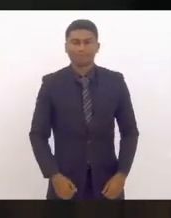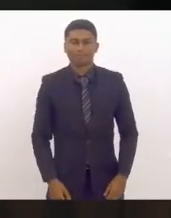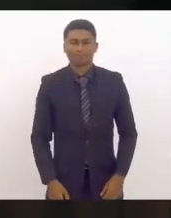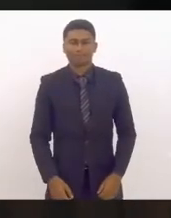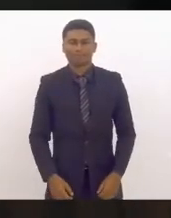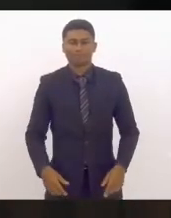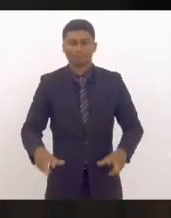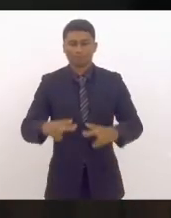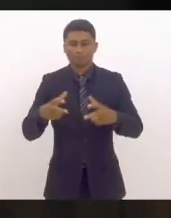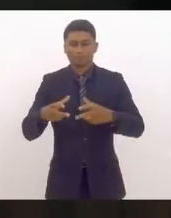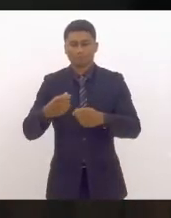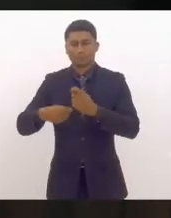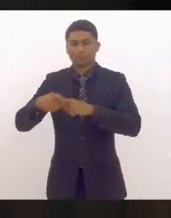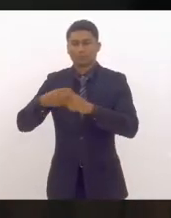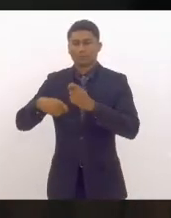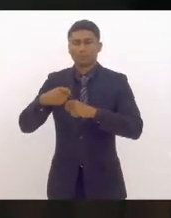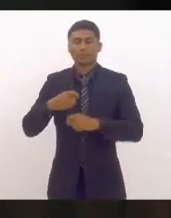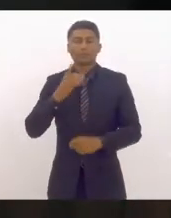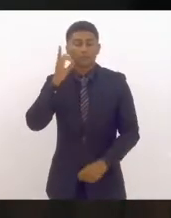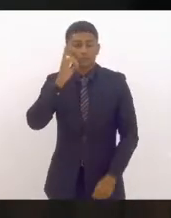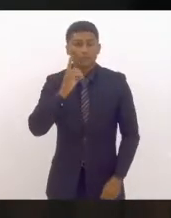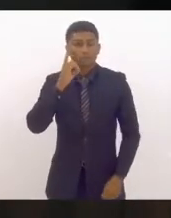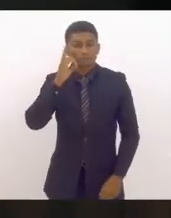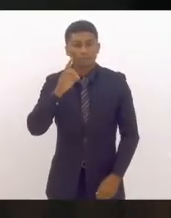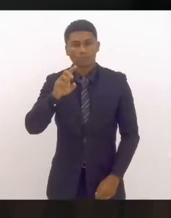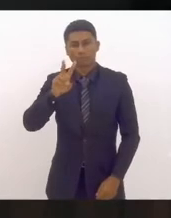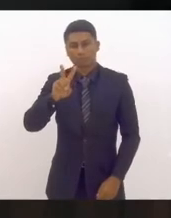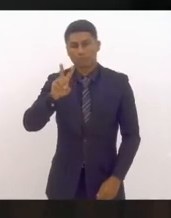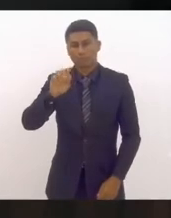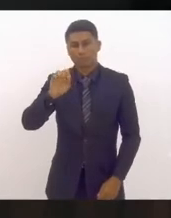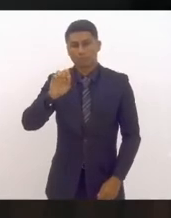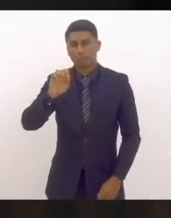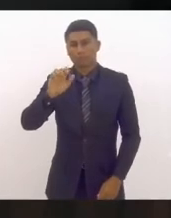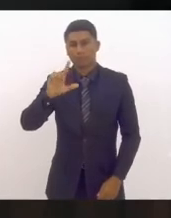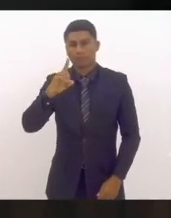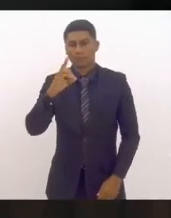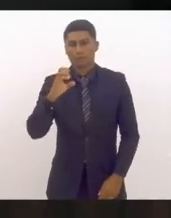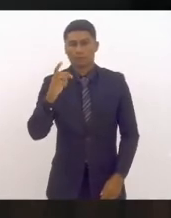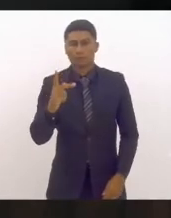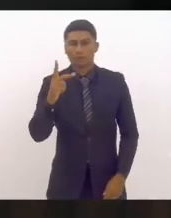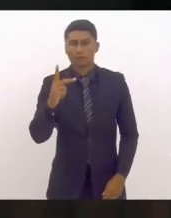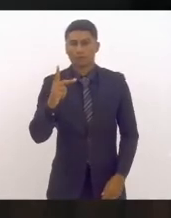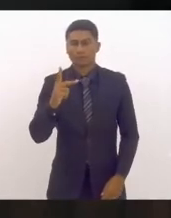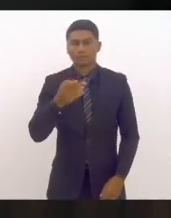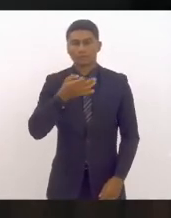Pela Comissão de Economia, deputado Valdec Carneiro.